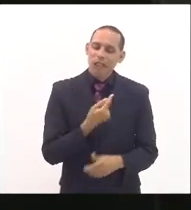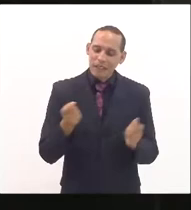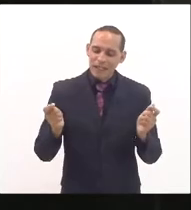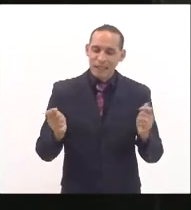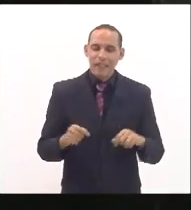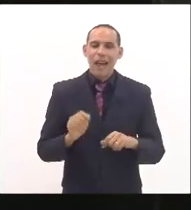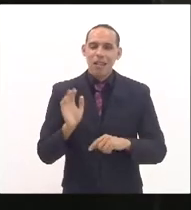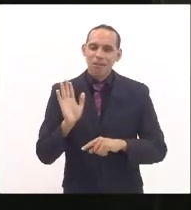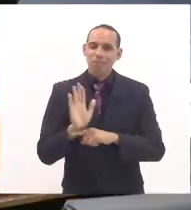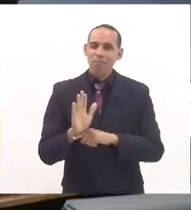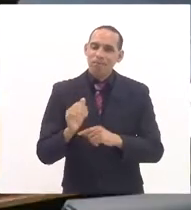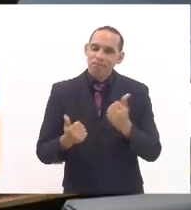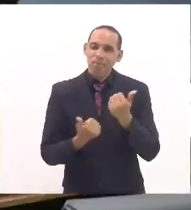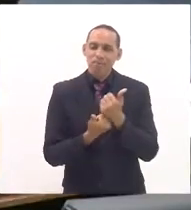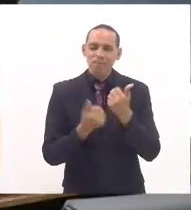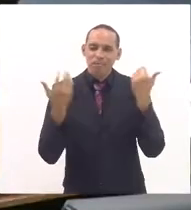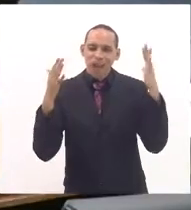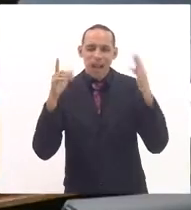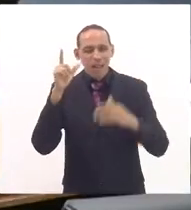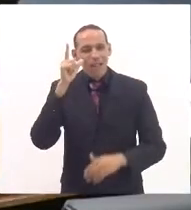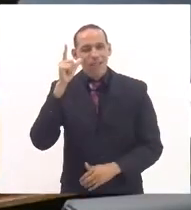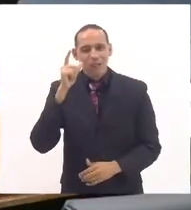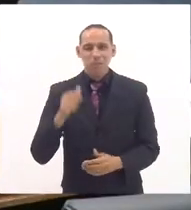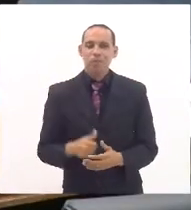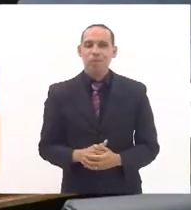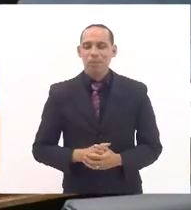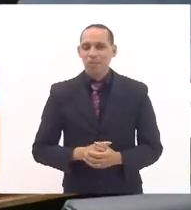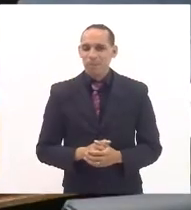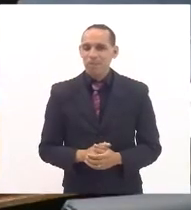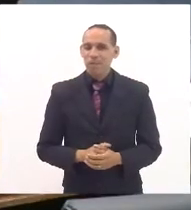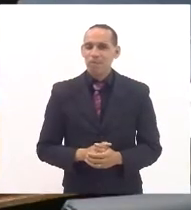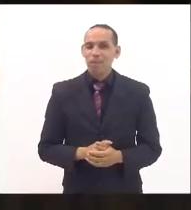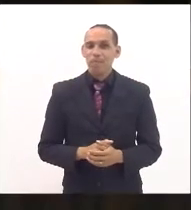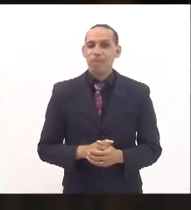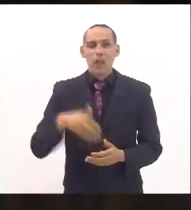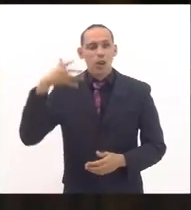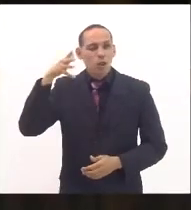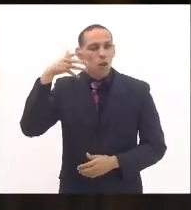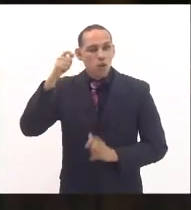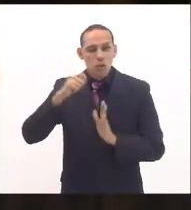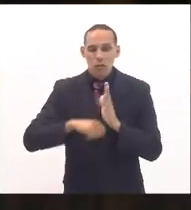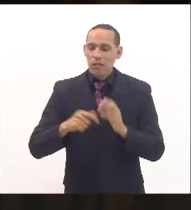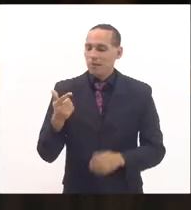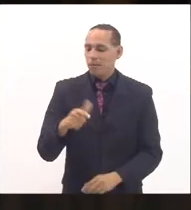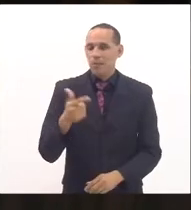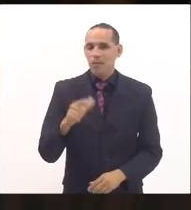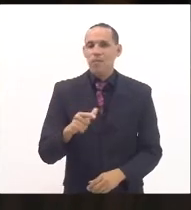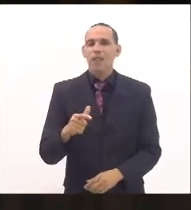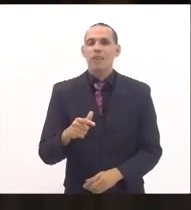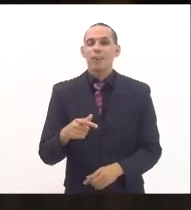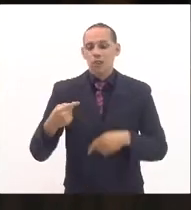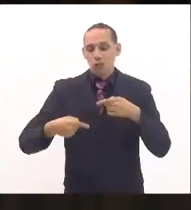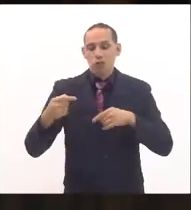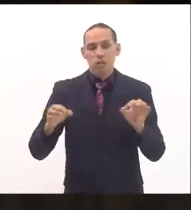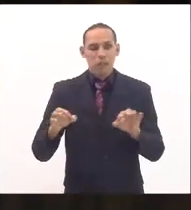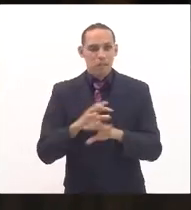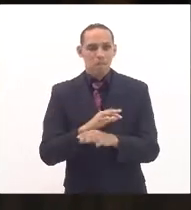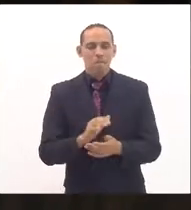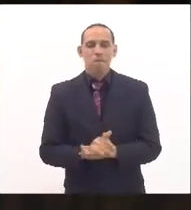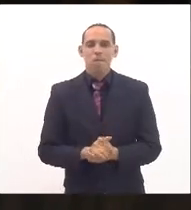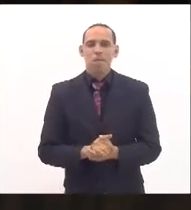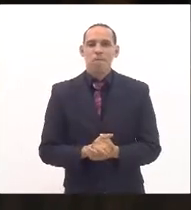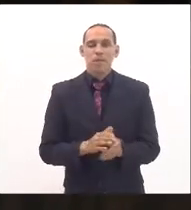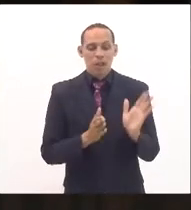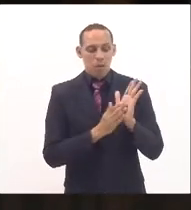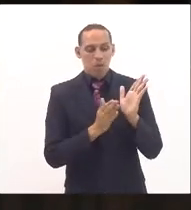aqui contribuindo. Parabéns, Lucinha. Não havendo mais oradores inscritos, encerrada a discussão. A